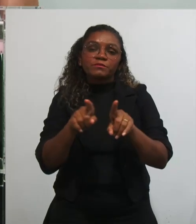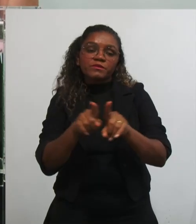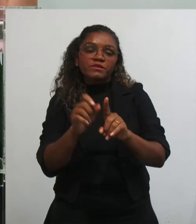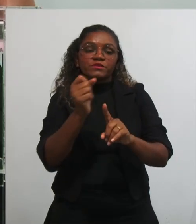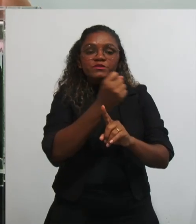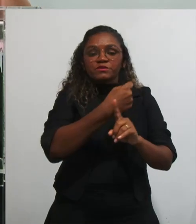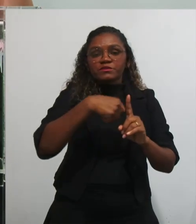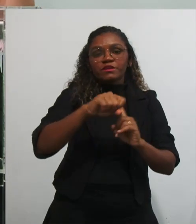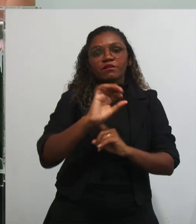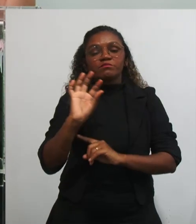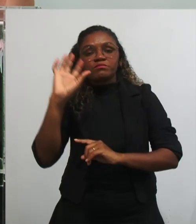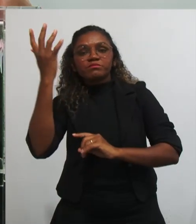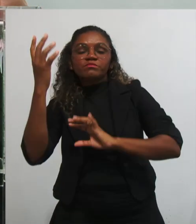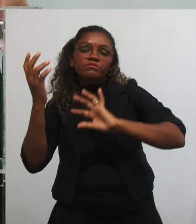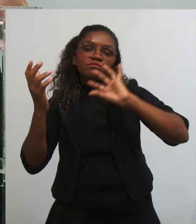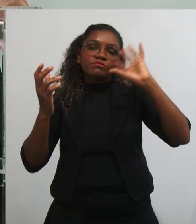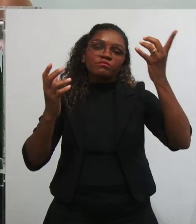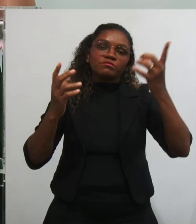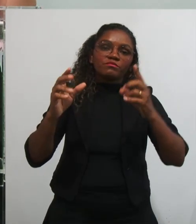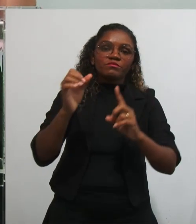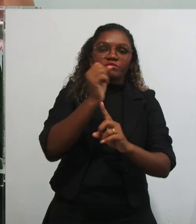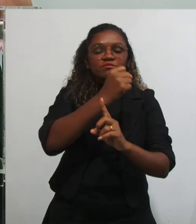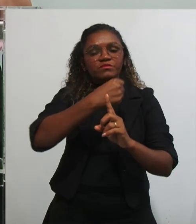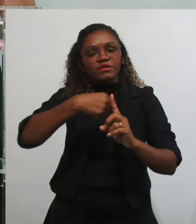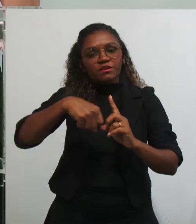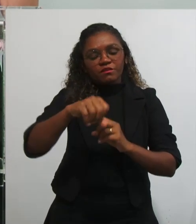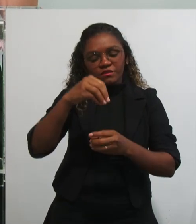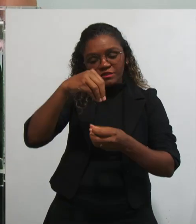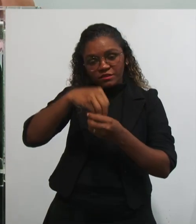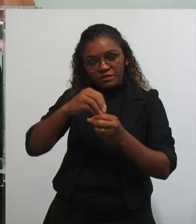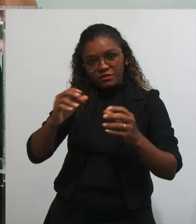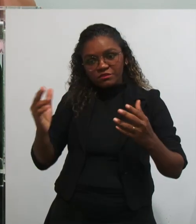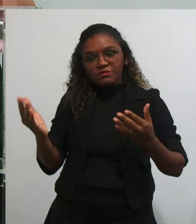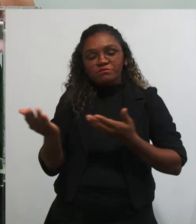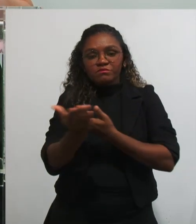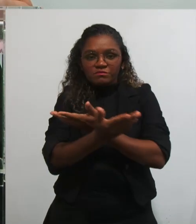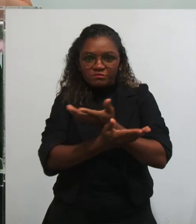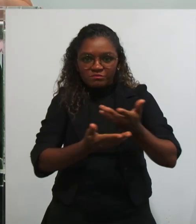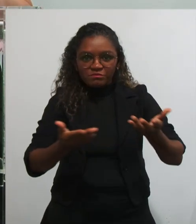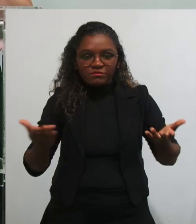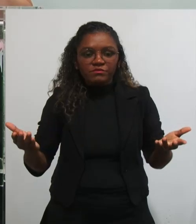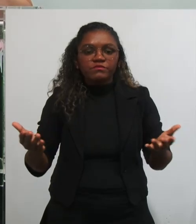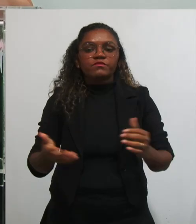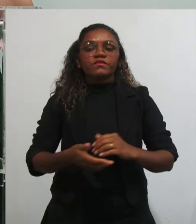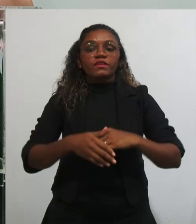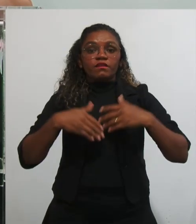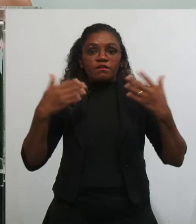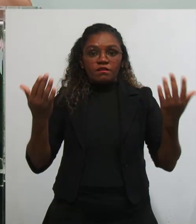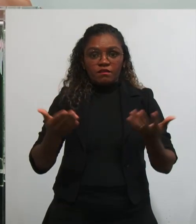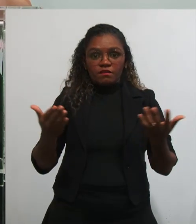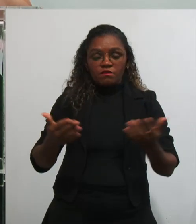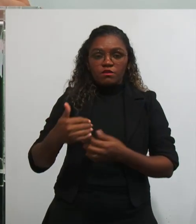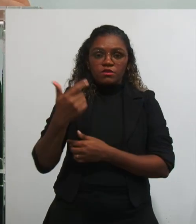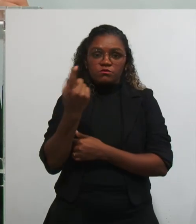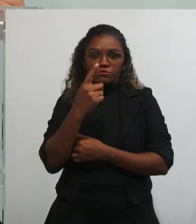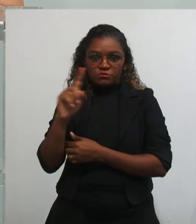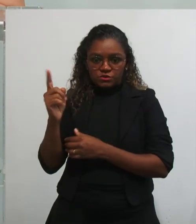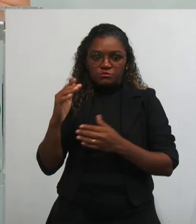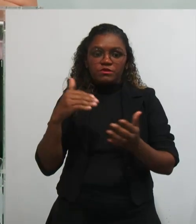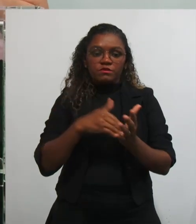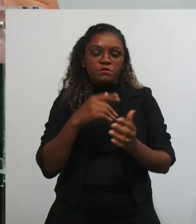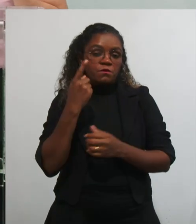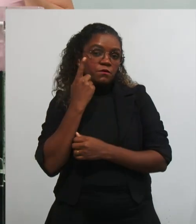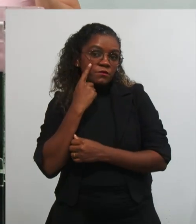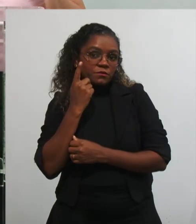sociais dessa interação. E agora nós vamos para a última concepção, que enquanto nessa aqui, o